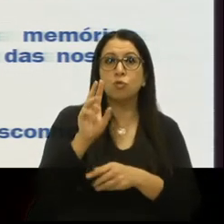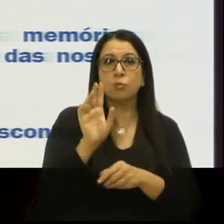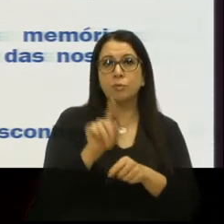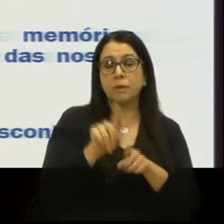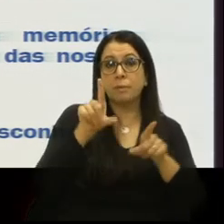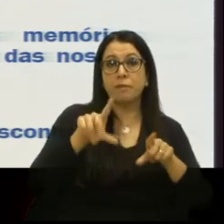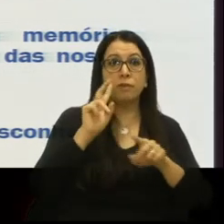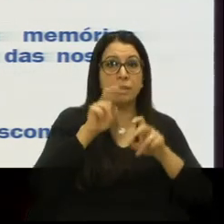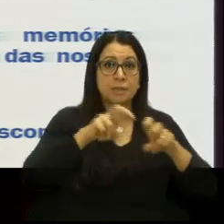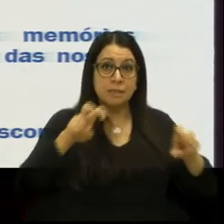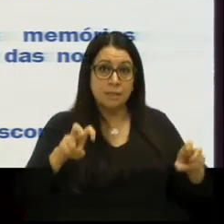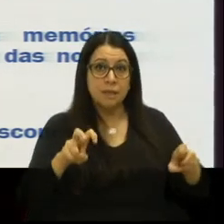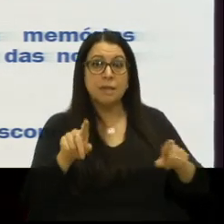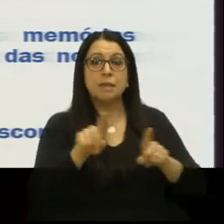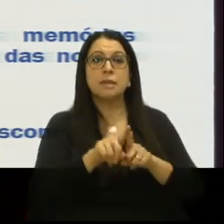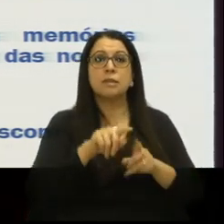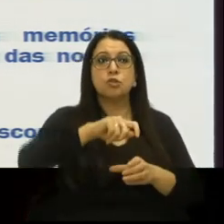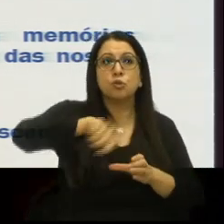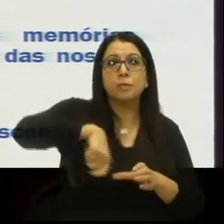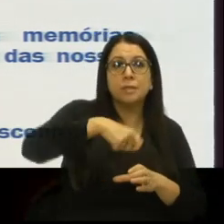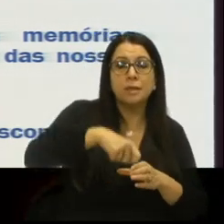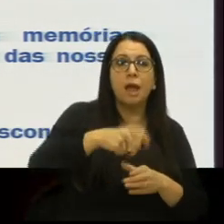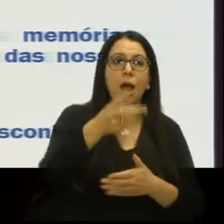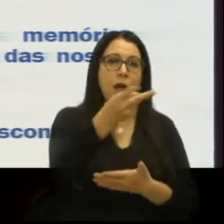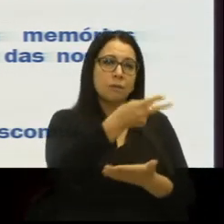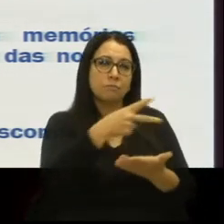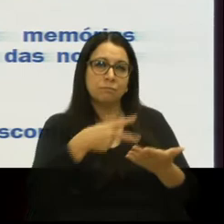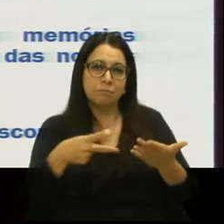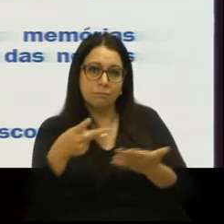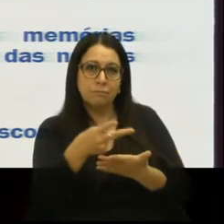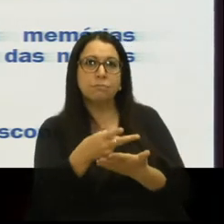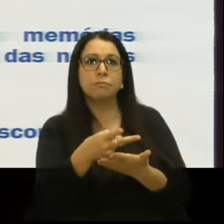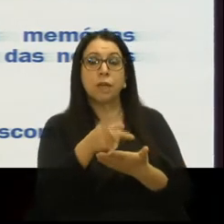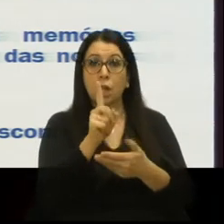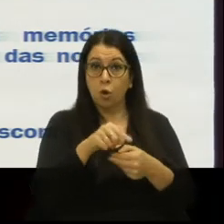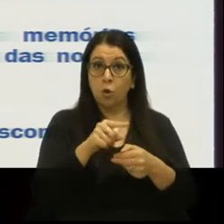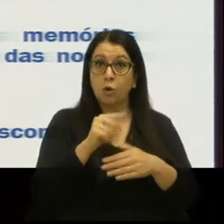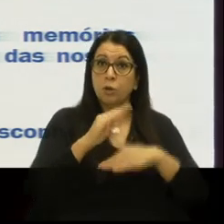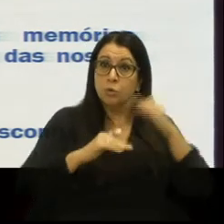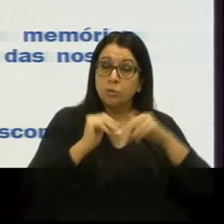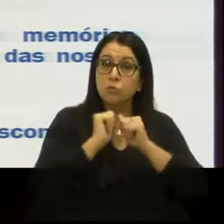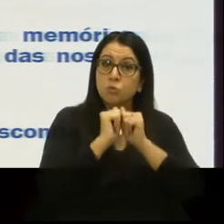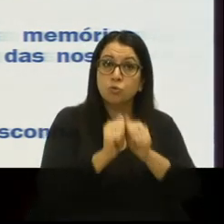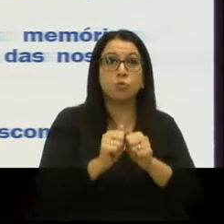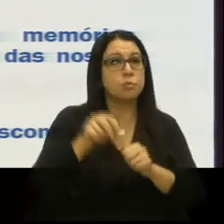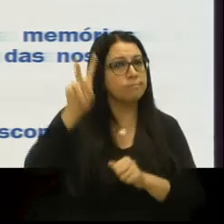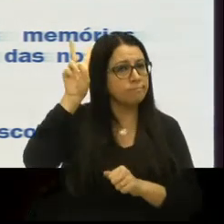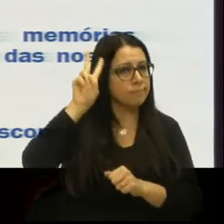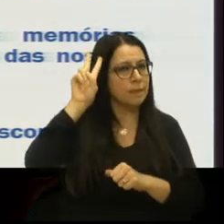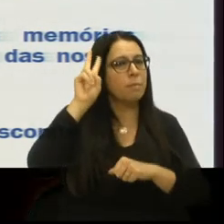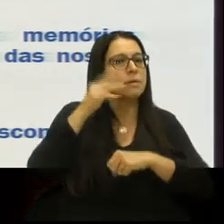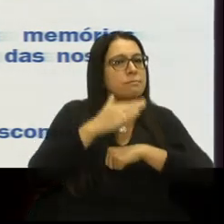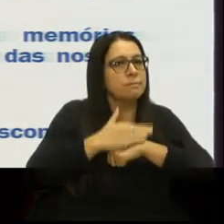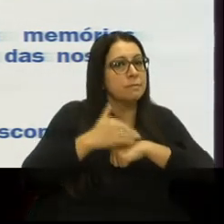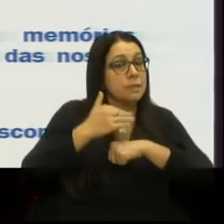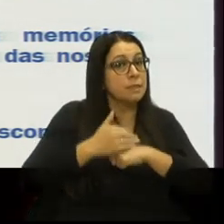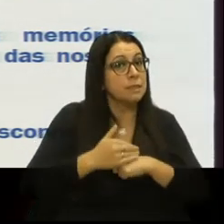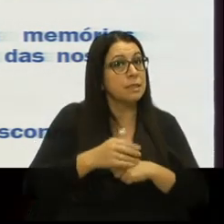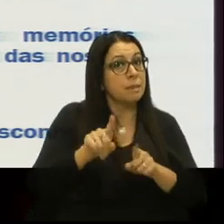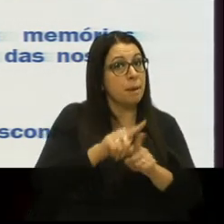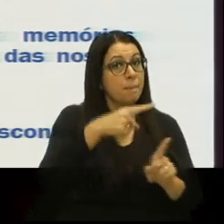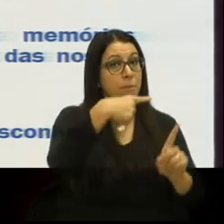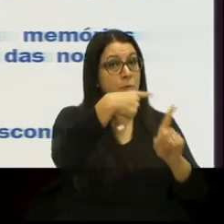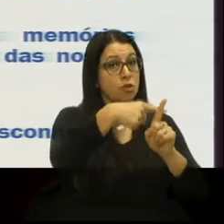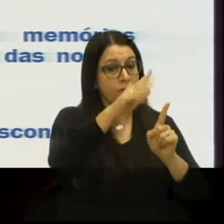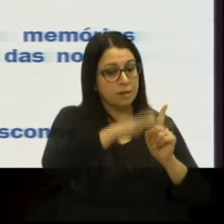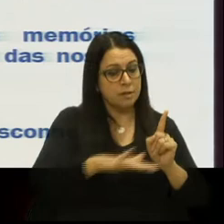na sala, de cozinhar, de desenhar. Então, é hora de construirmos memórias afetivas e positivas na